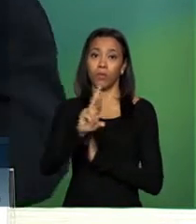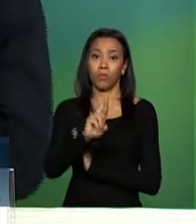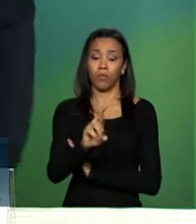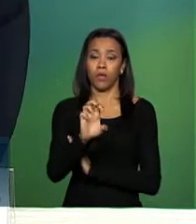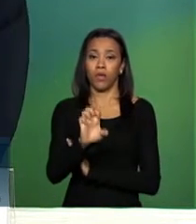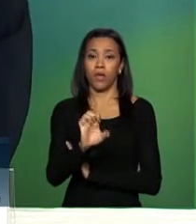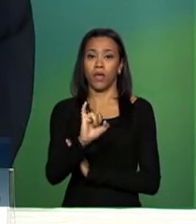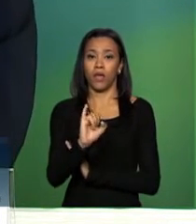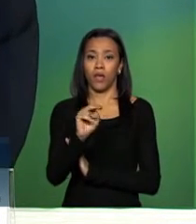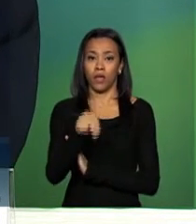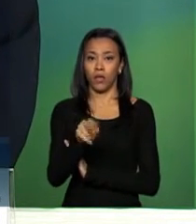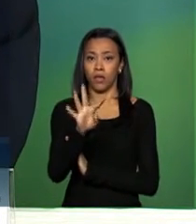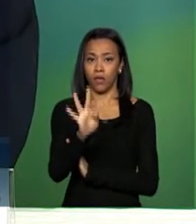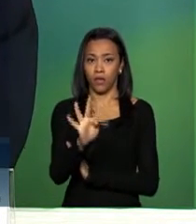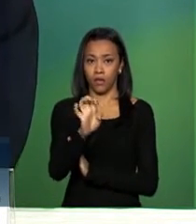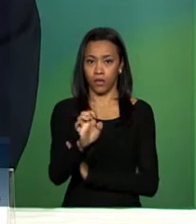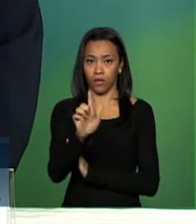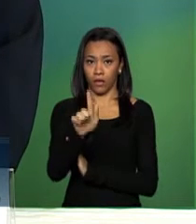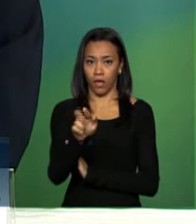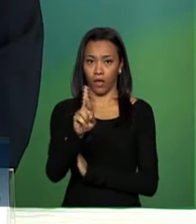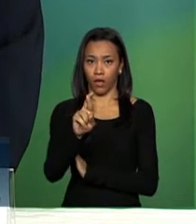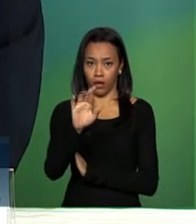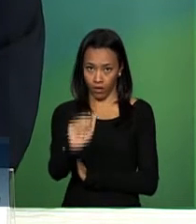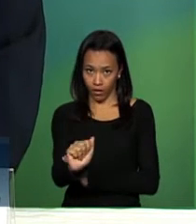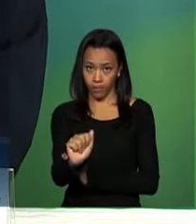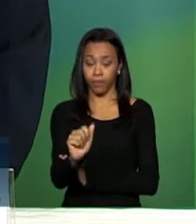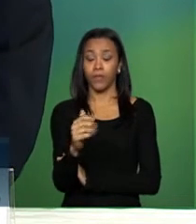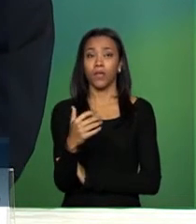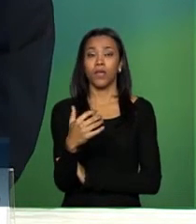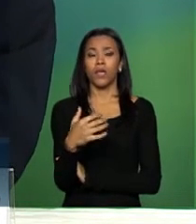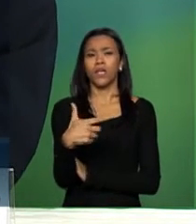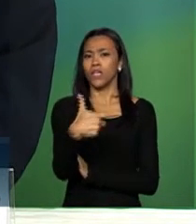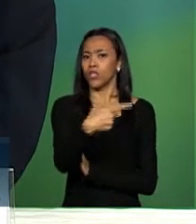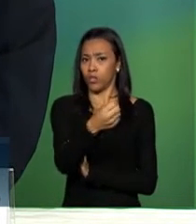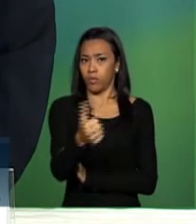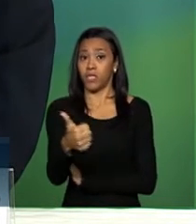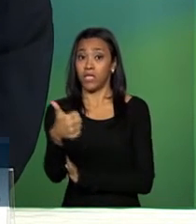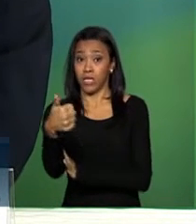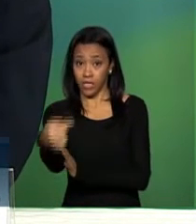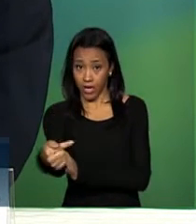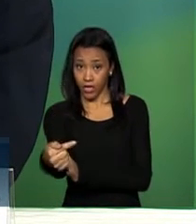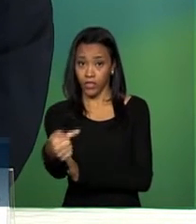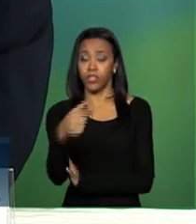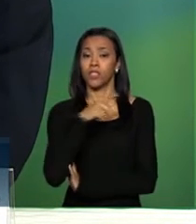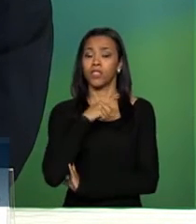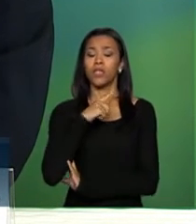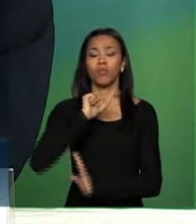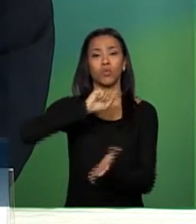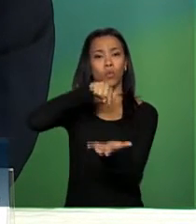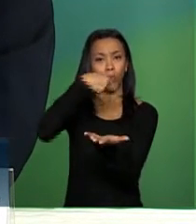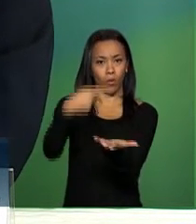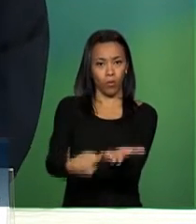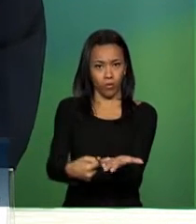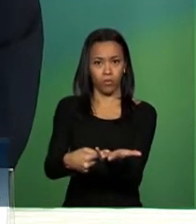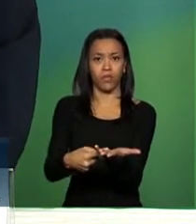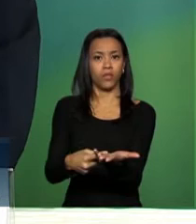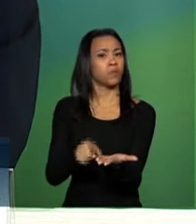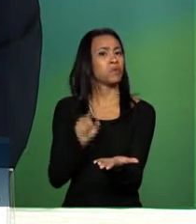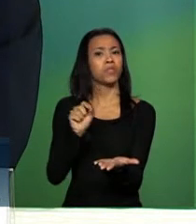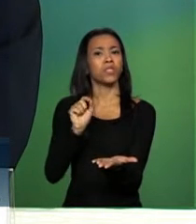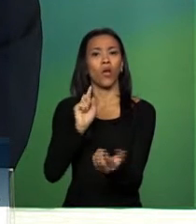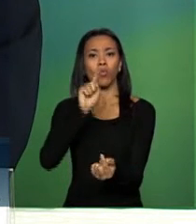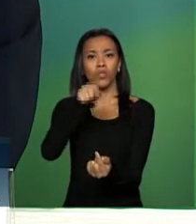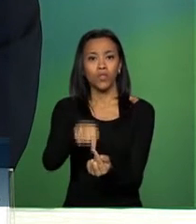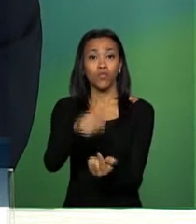desenvolve em 4 anos. Em 2017, nós já temos um compromisso muito firme de iniciar